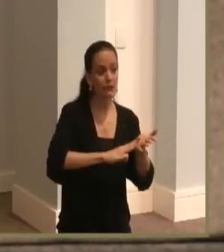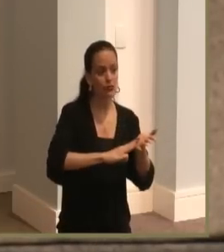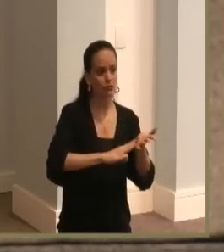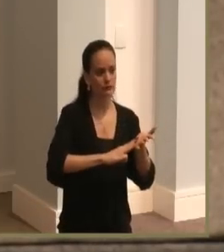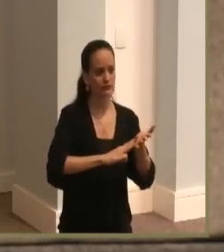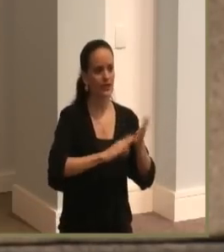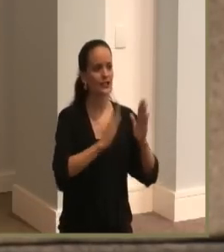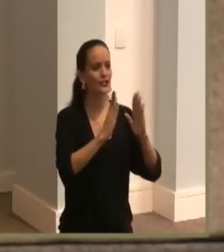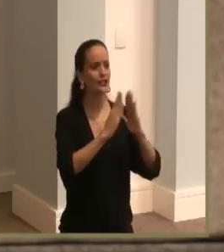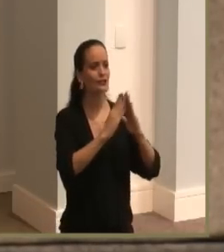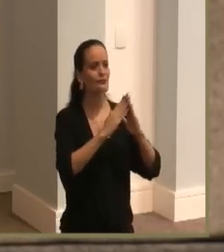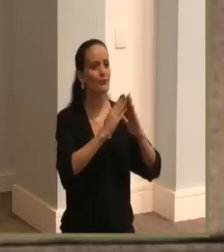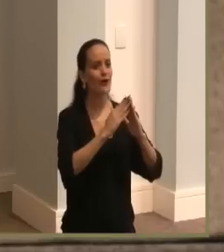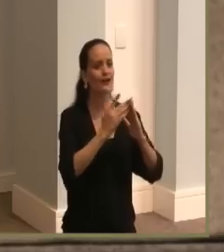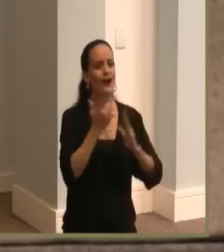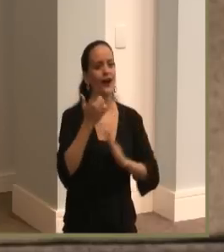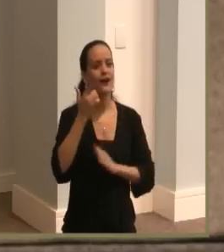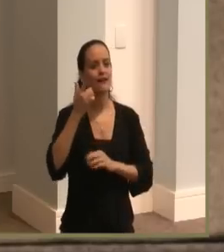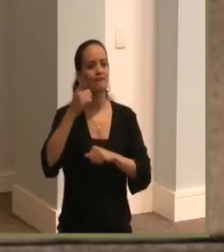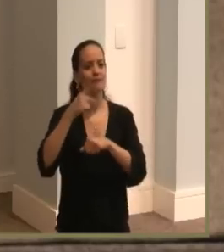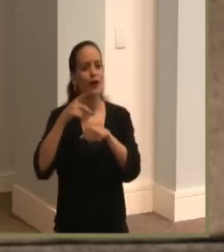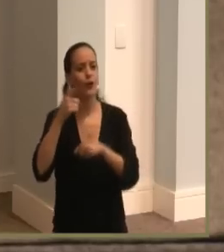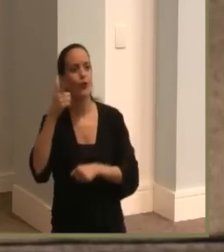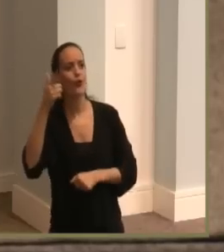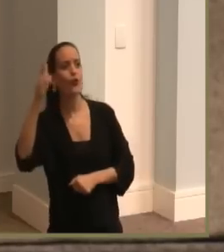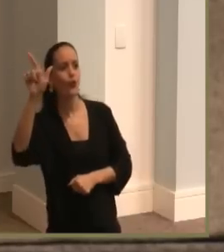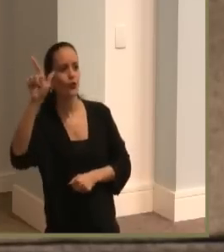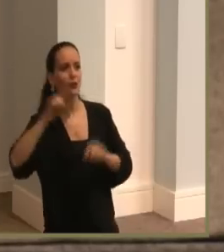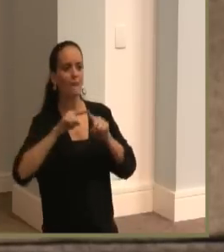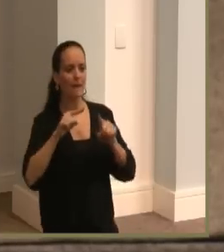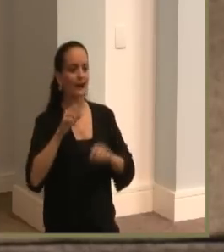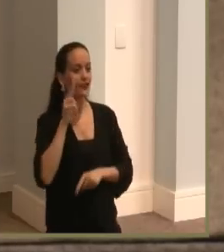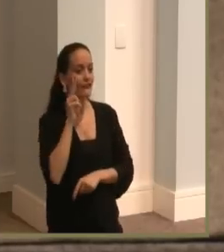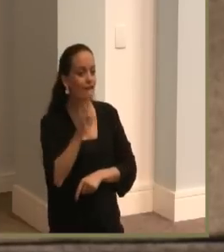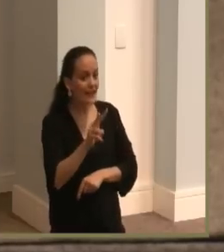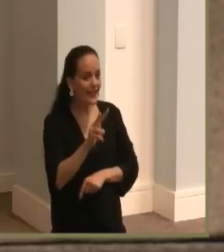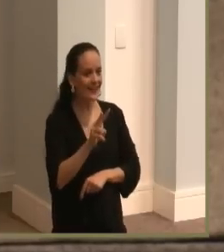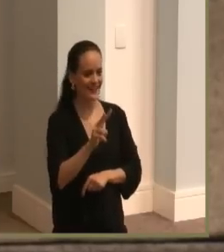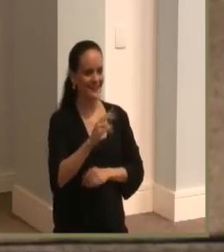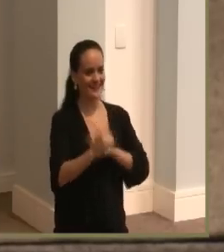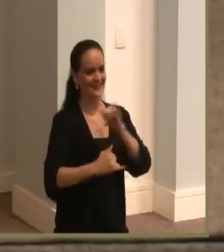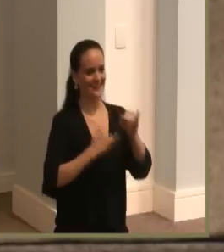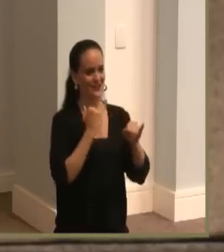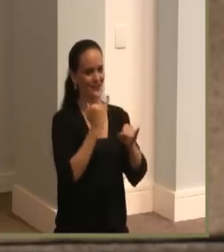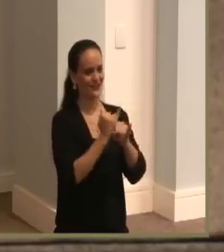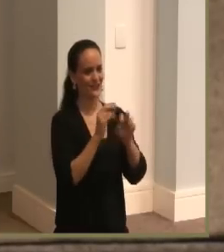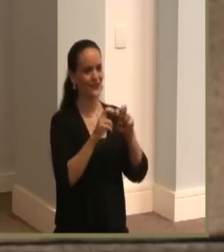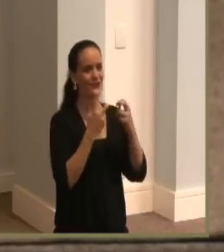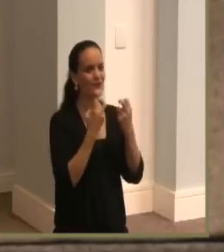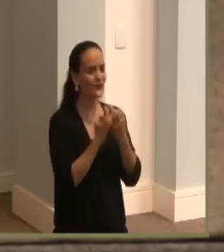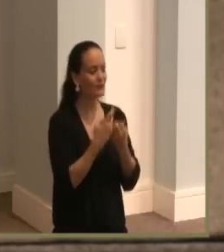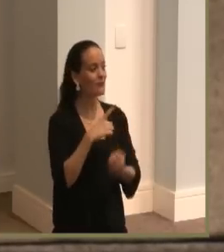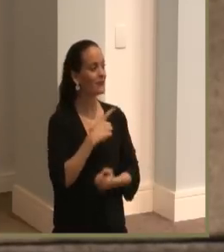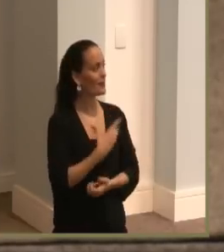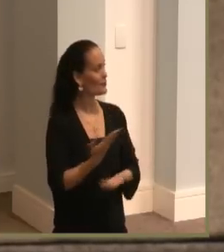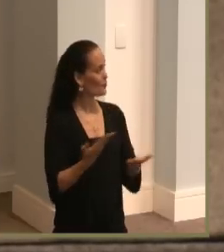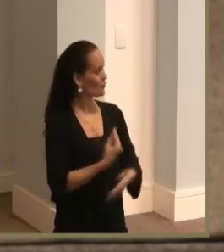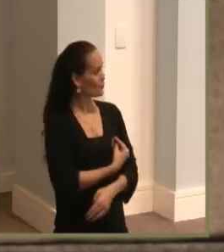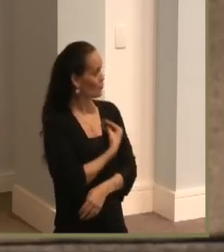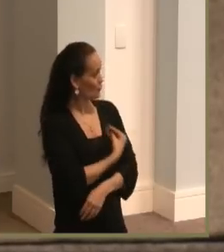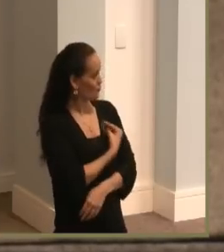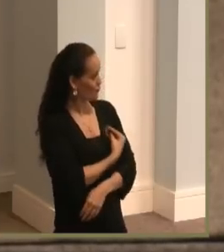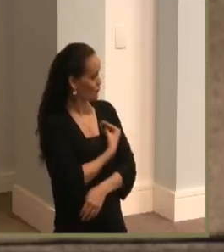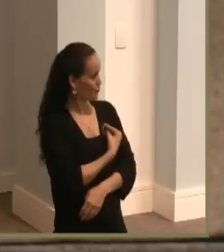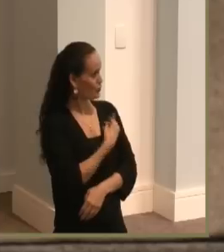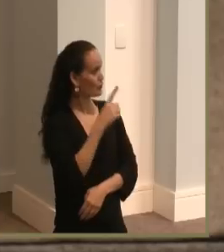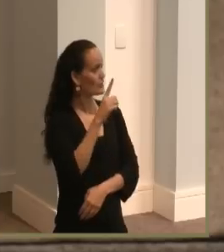residem fora de Brasília, mas acompanham, participam do nosso culto pela internet e que hoje temos a alegria de termos aqui conosco. São